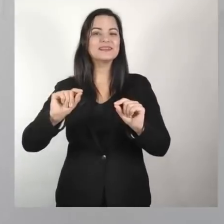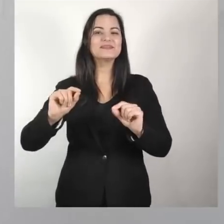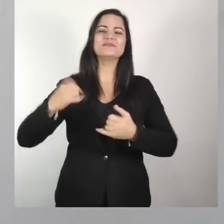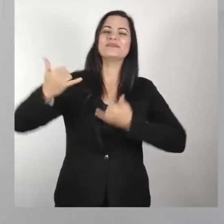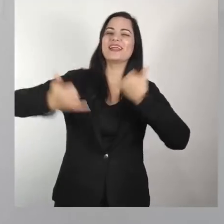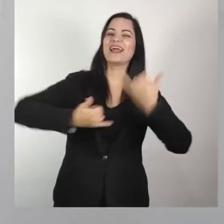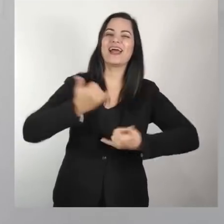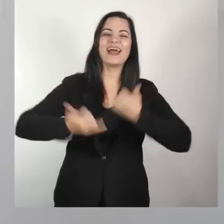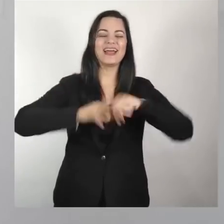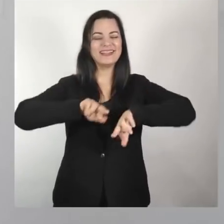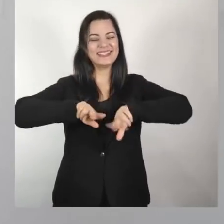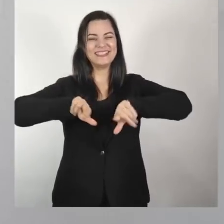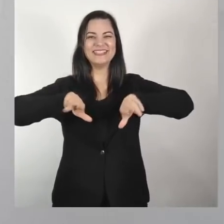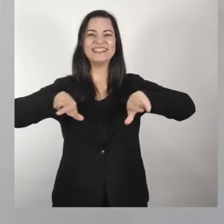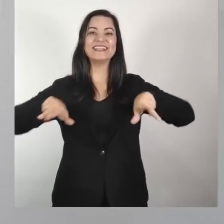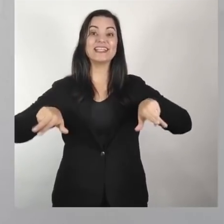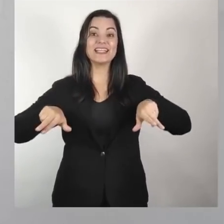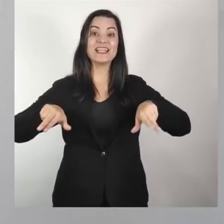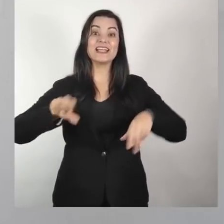principalmente